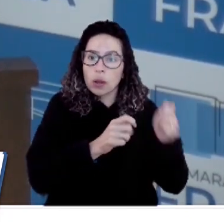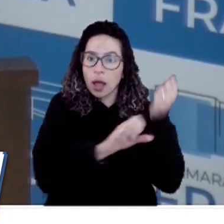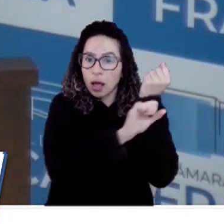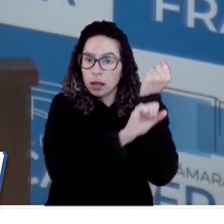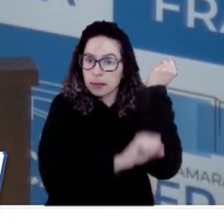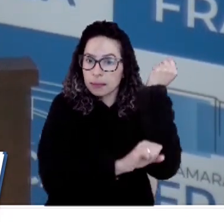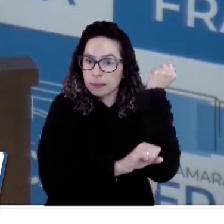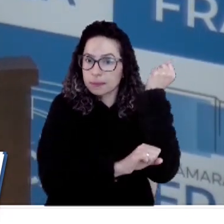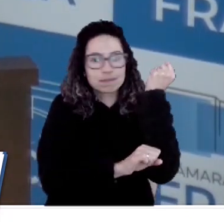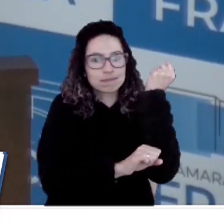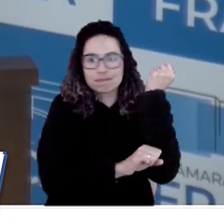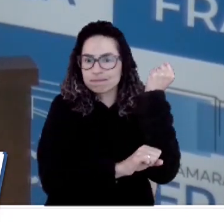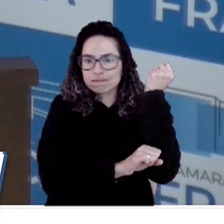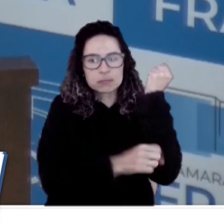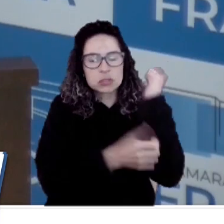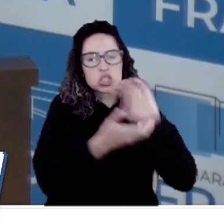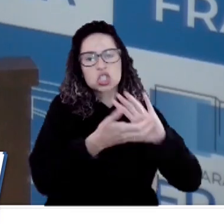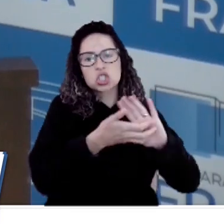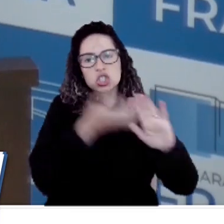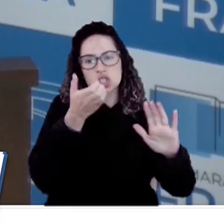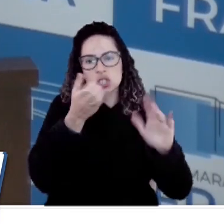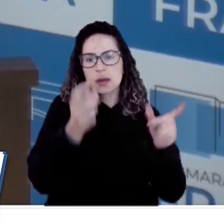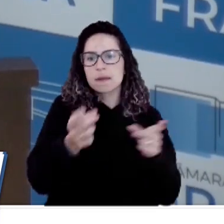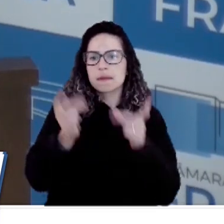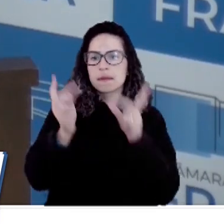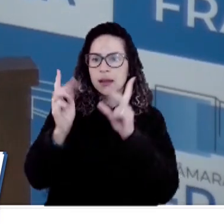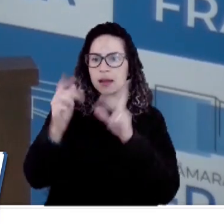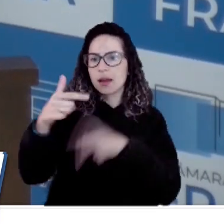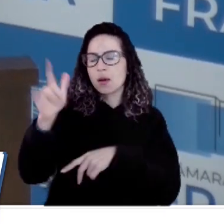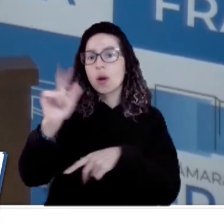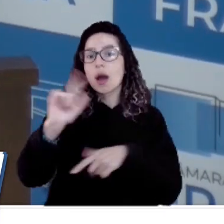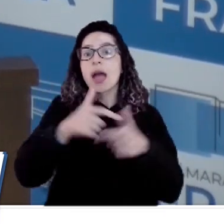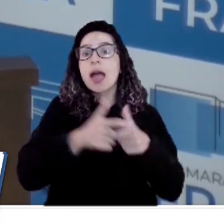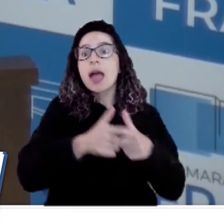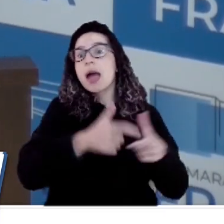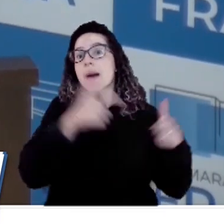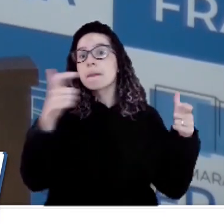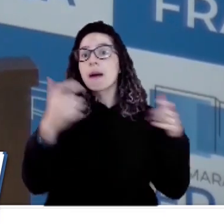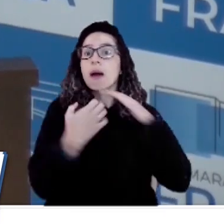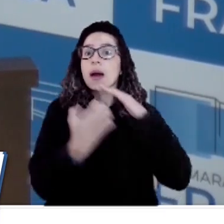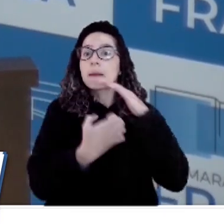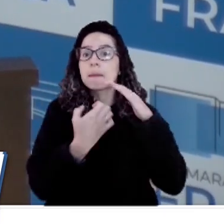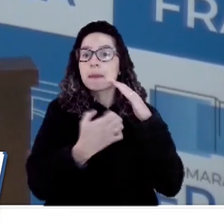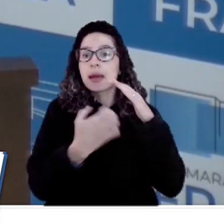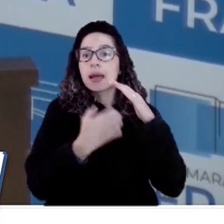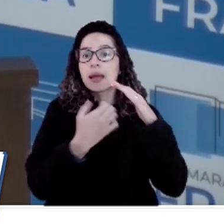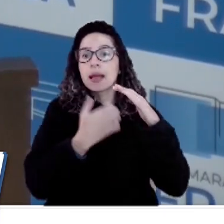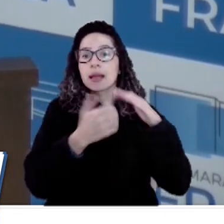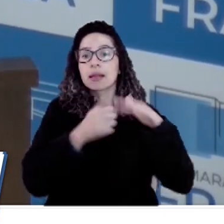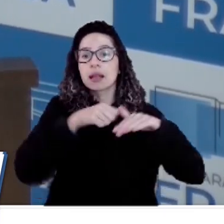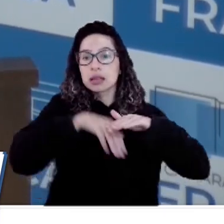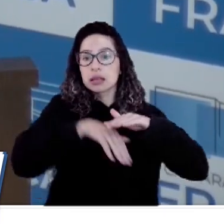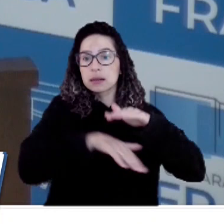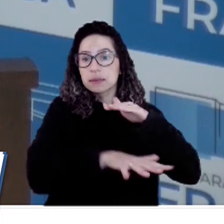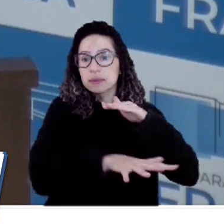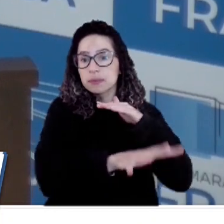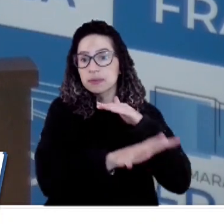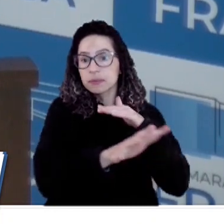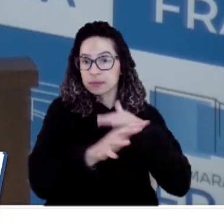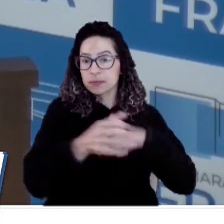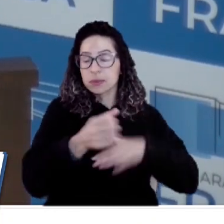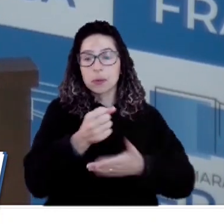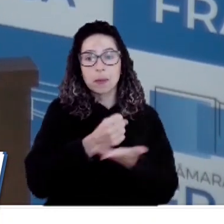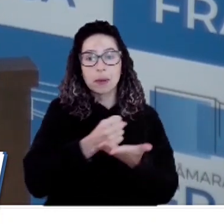acionista do Estado de São Paulo, de uma das maiores empresas de saneamento básico do mundo. E que,